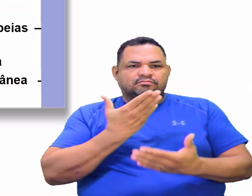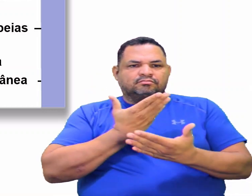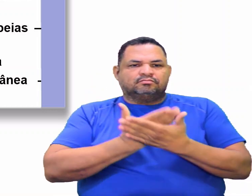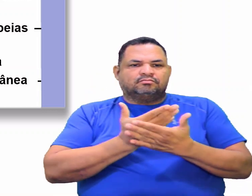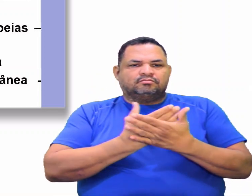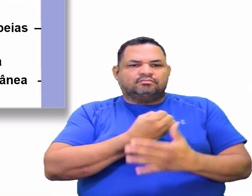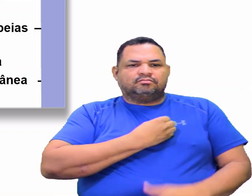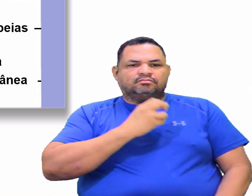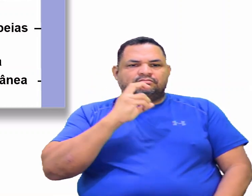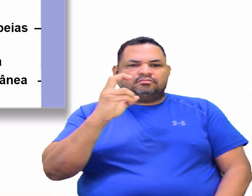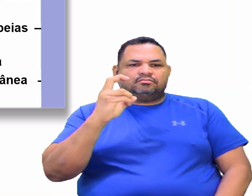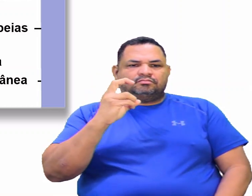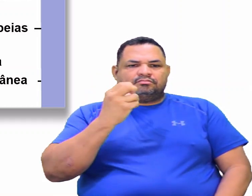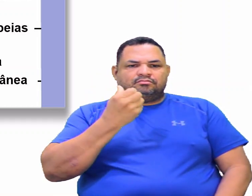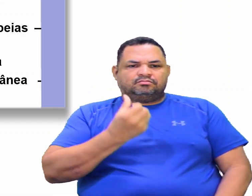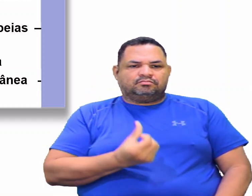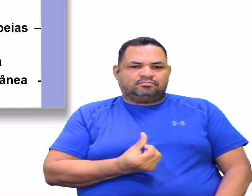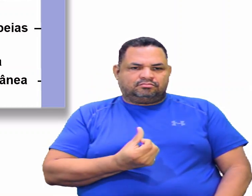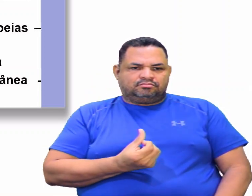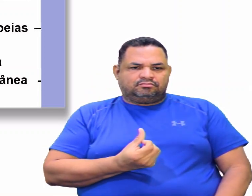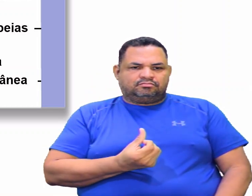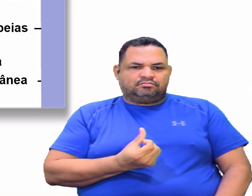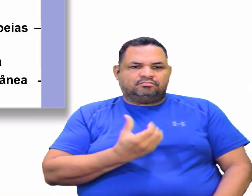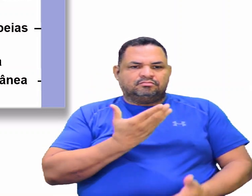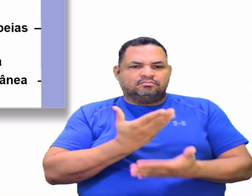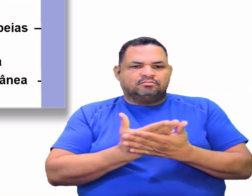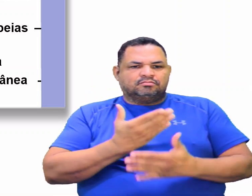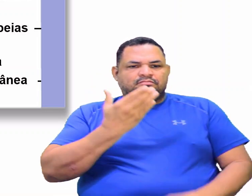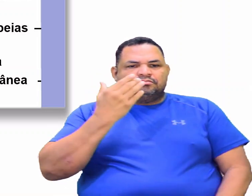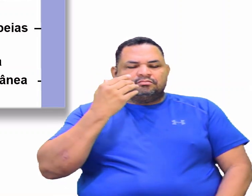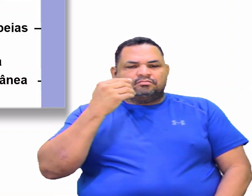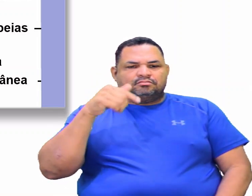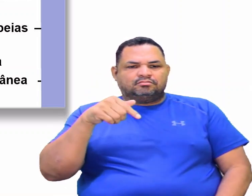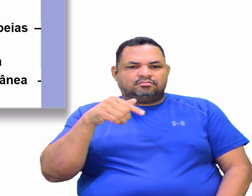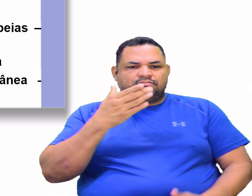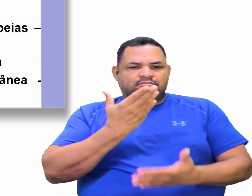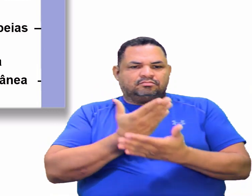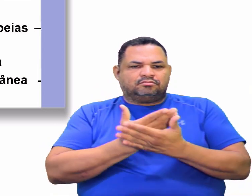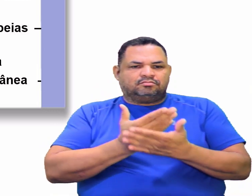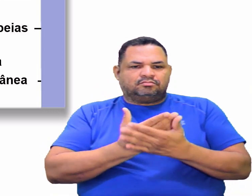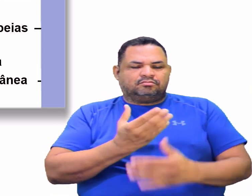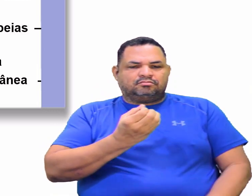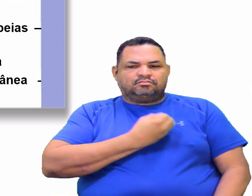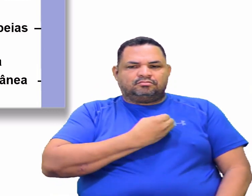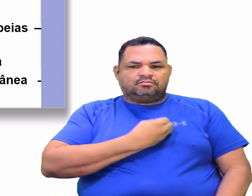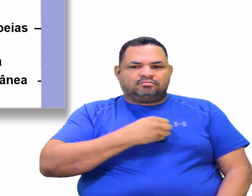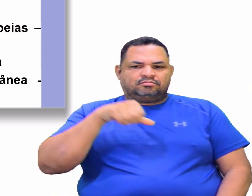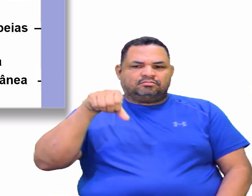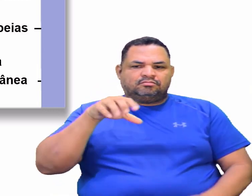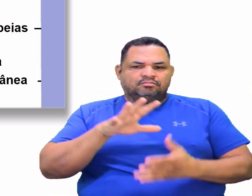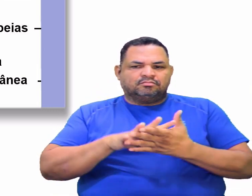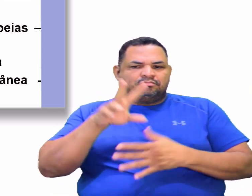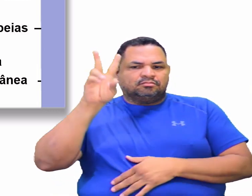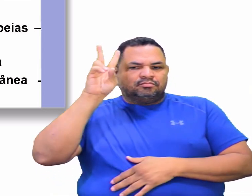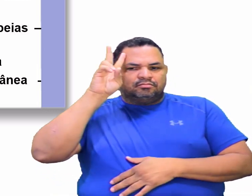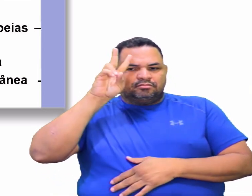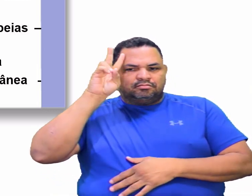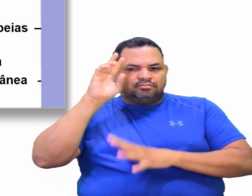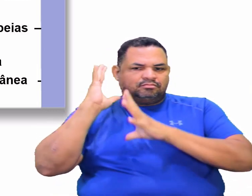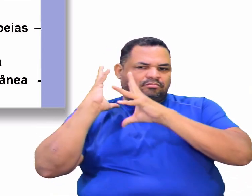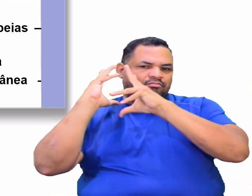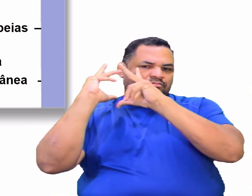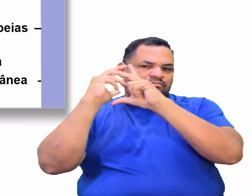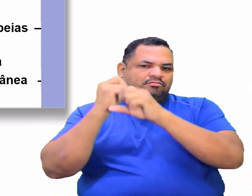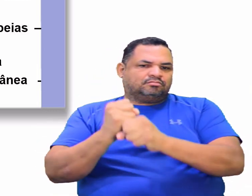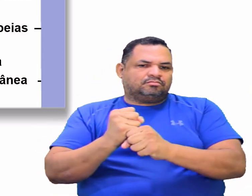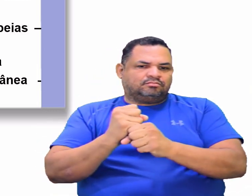5 aula 6 aula 7 e aula 9 nós vamos rever essas aulas aí para